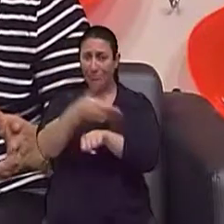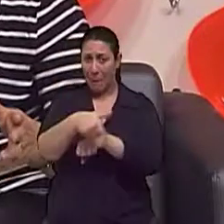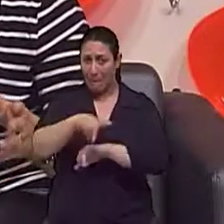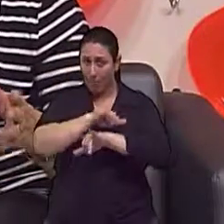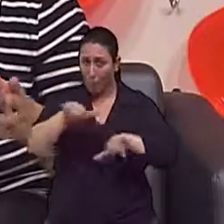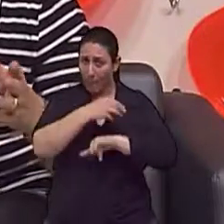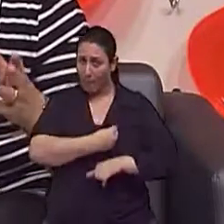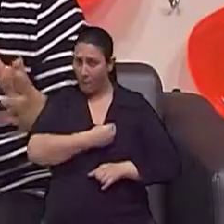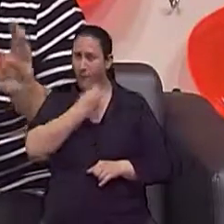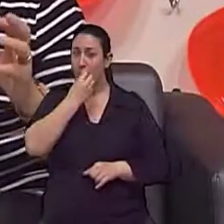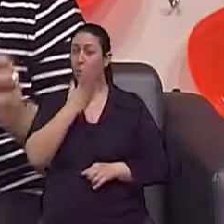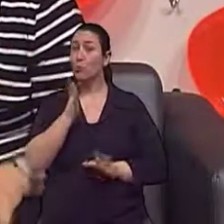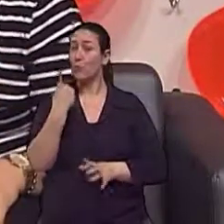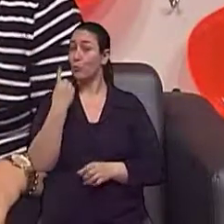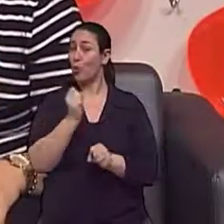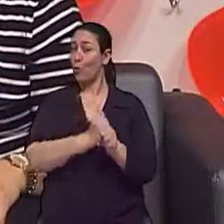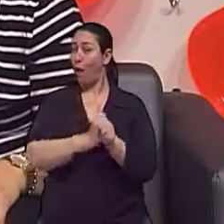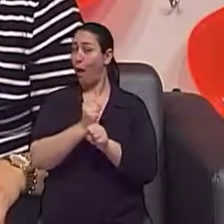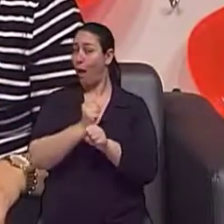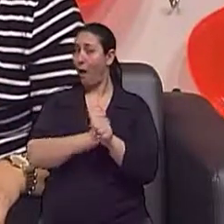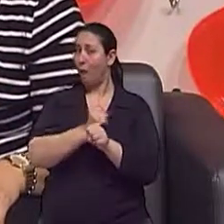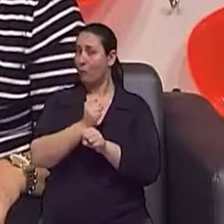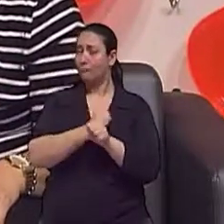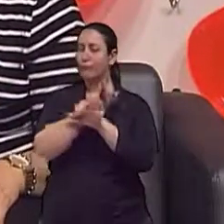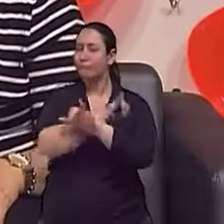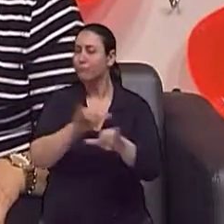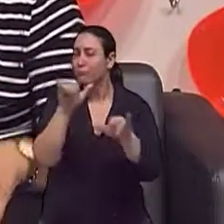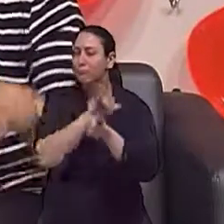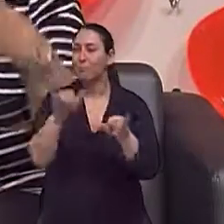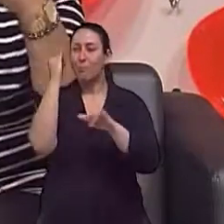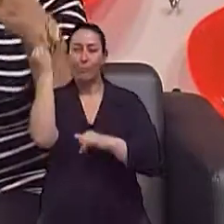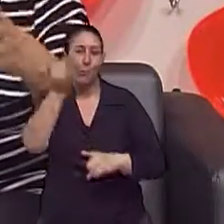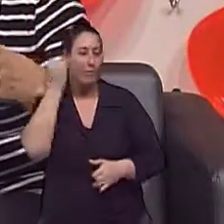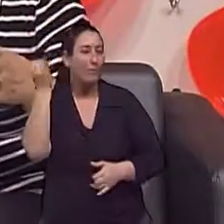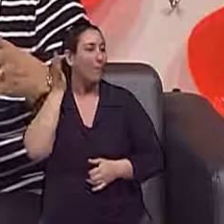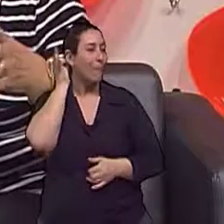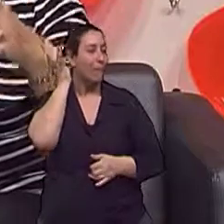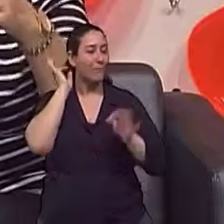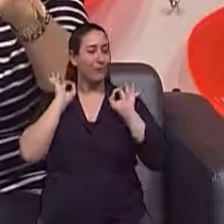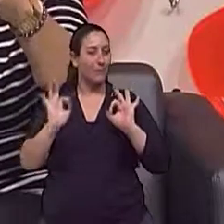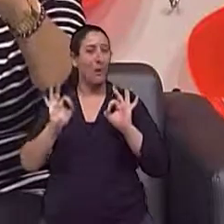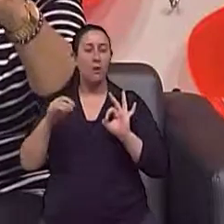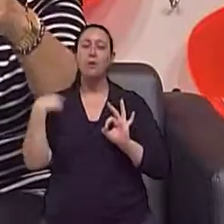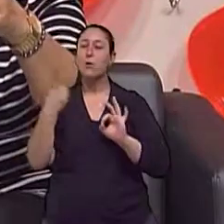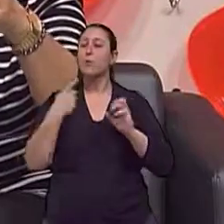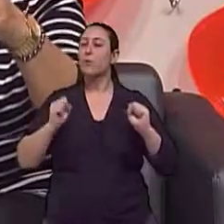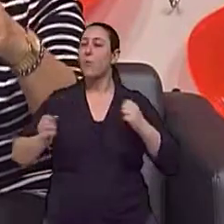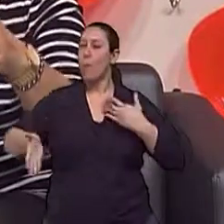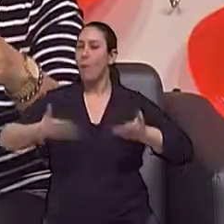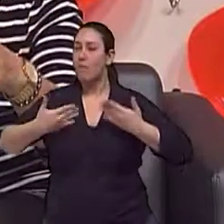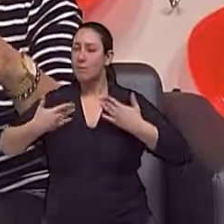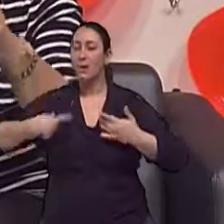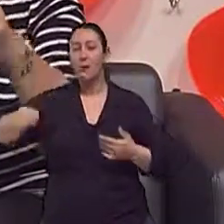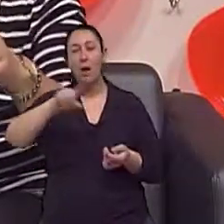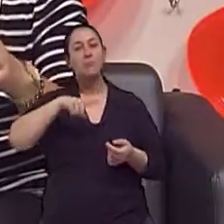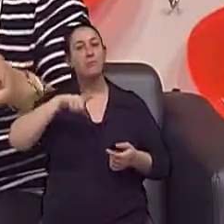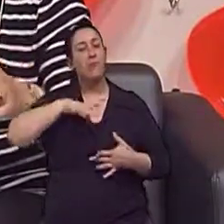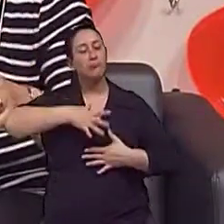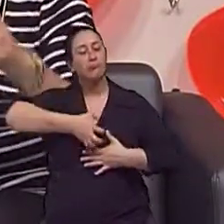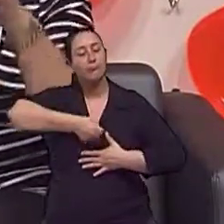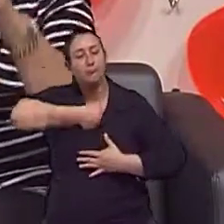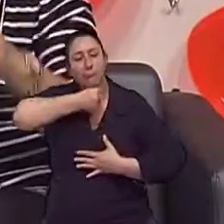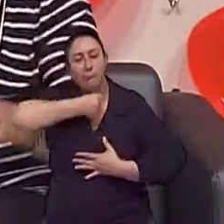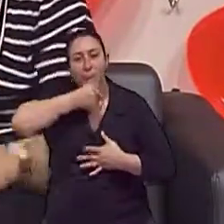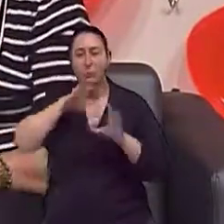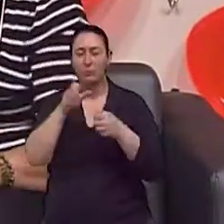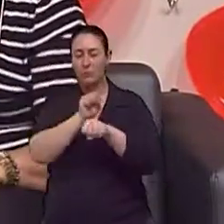bem a 18 anos no ar maravilha a gente poder conversar estamos envelhecendo juntos isso